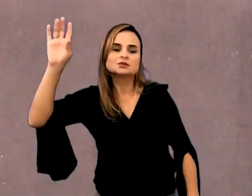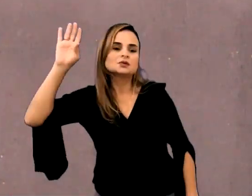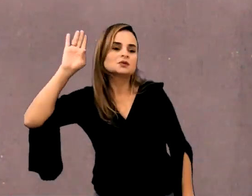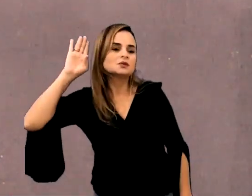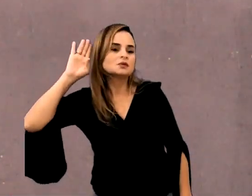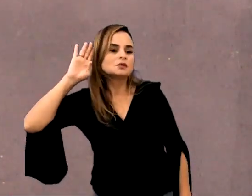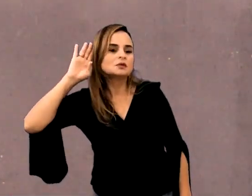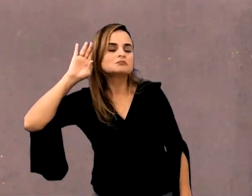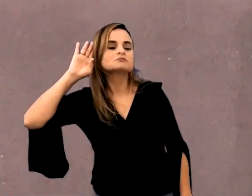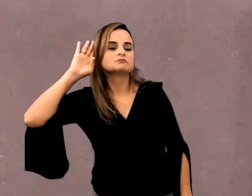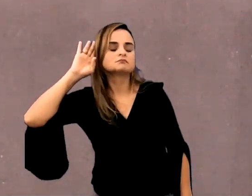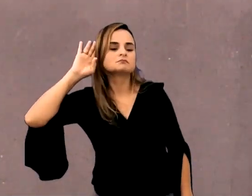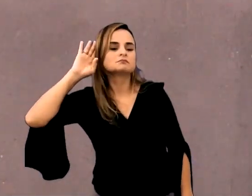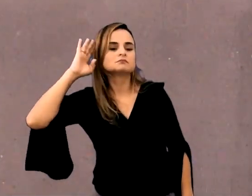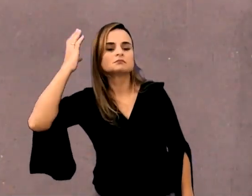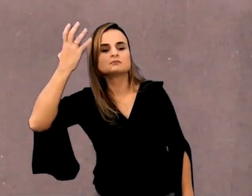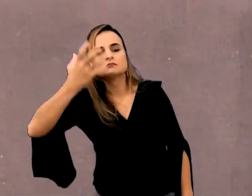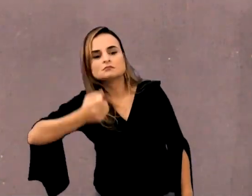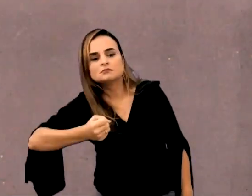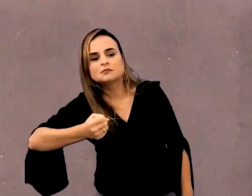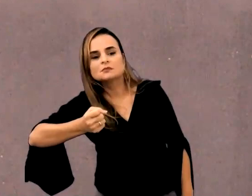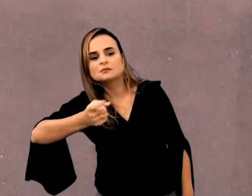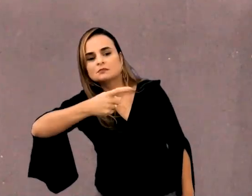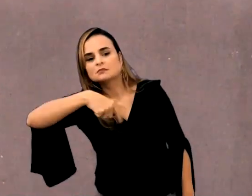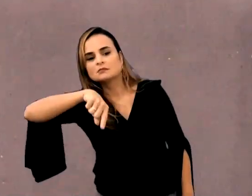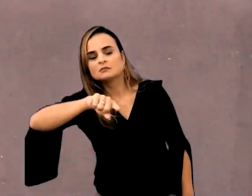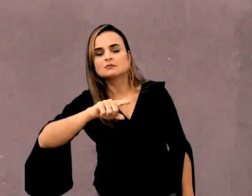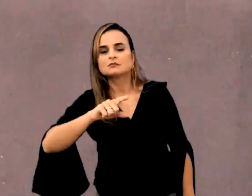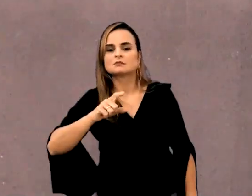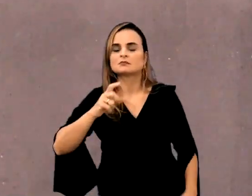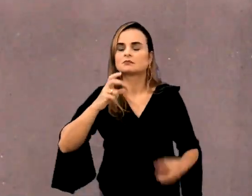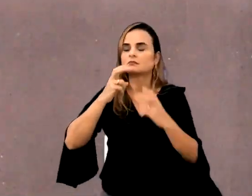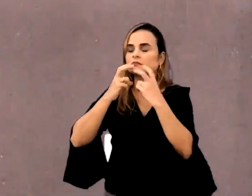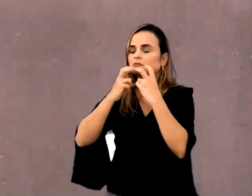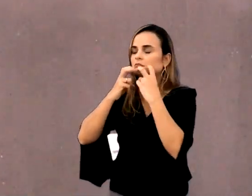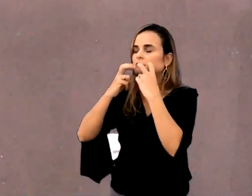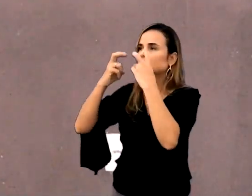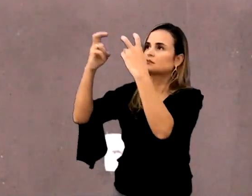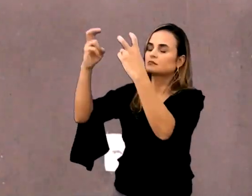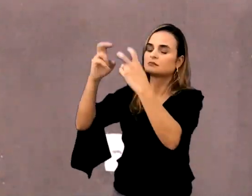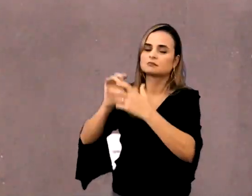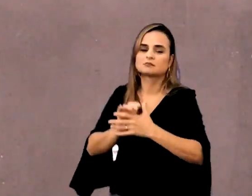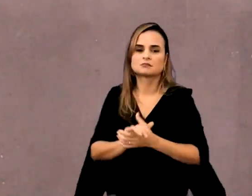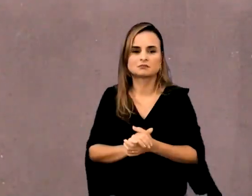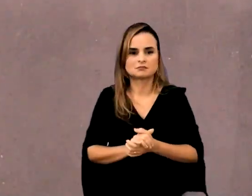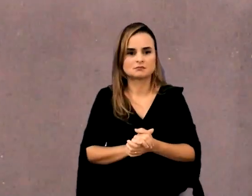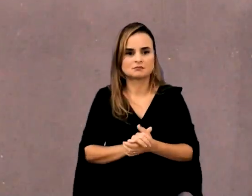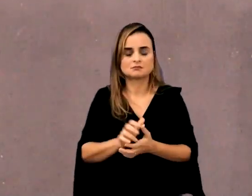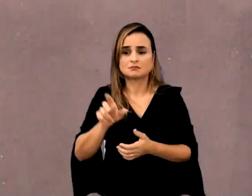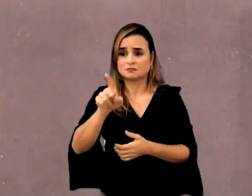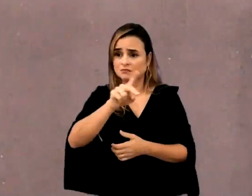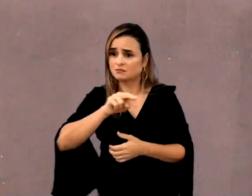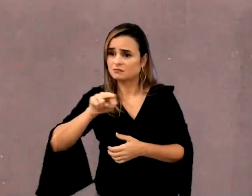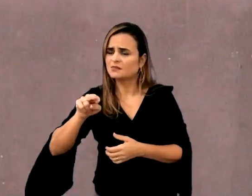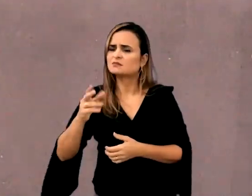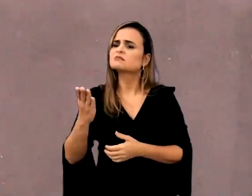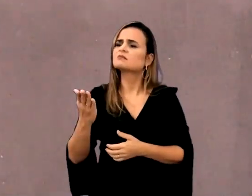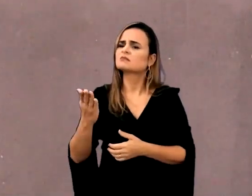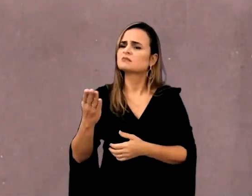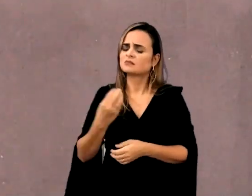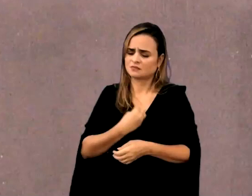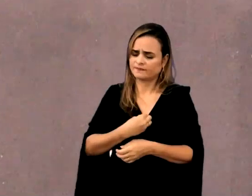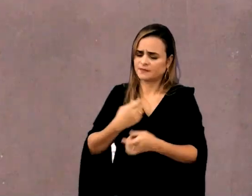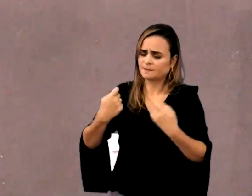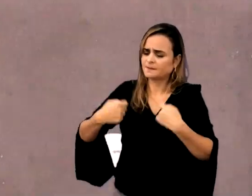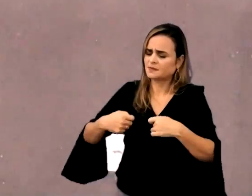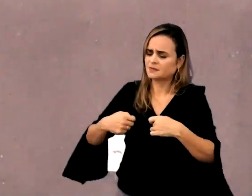estão abertos ao seu clamor. Então, meu irmão, a necessidade que nós precisamos